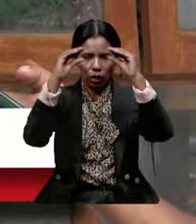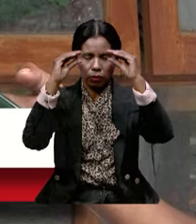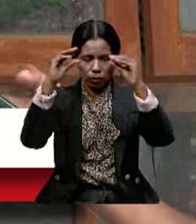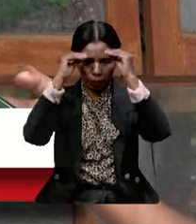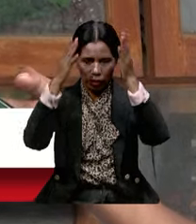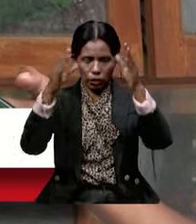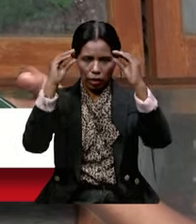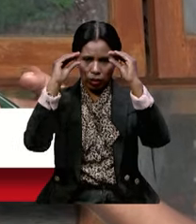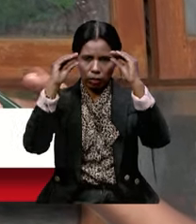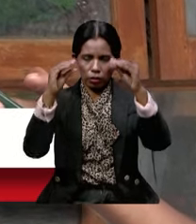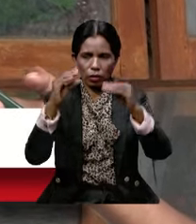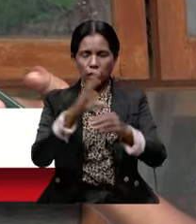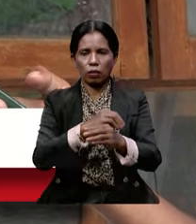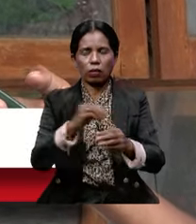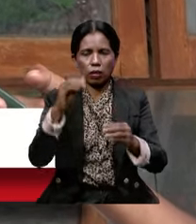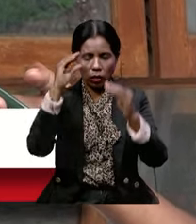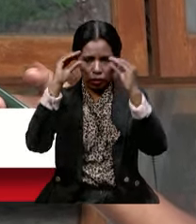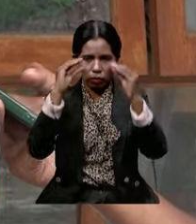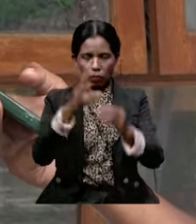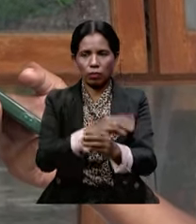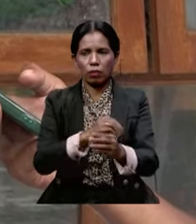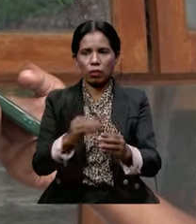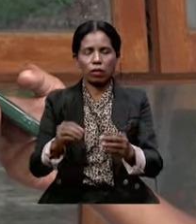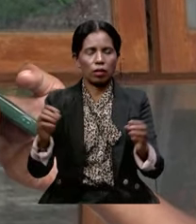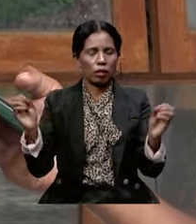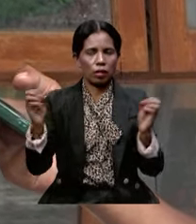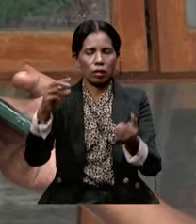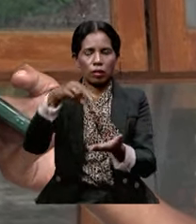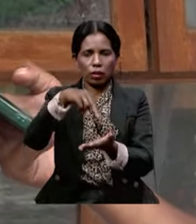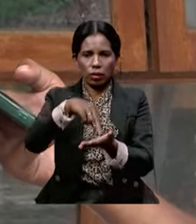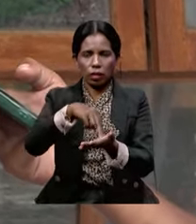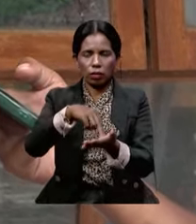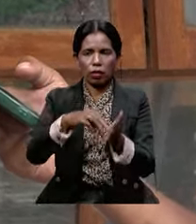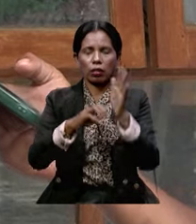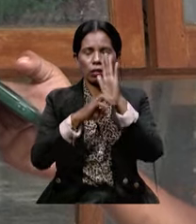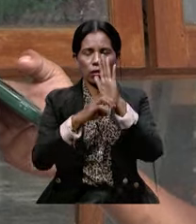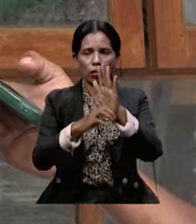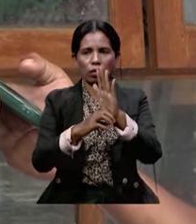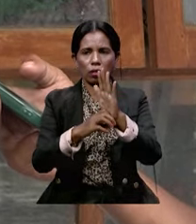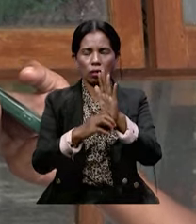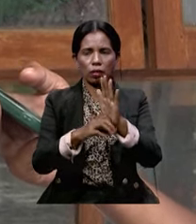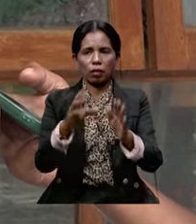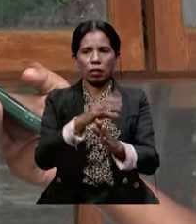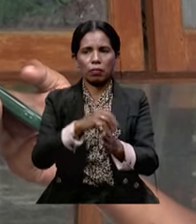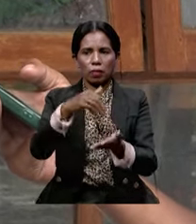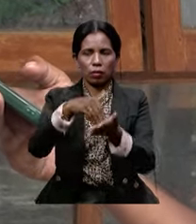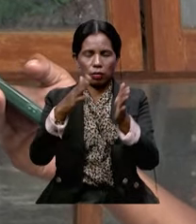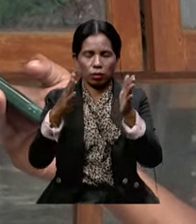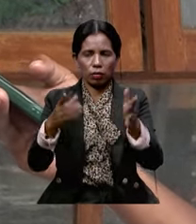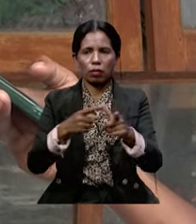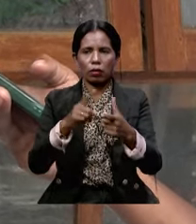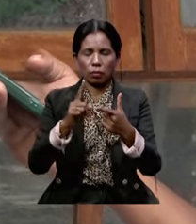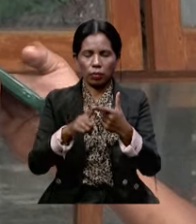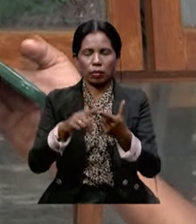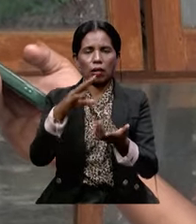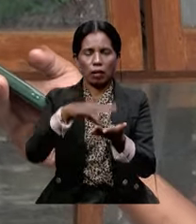dos professores que ensinar através que não estabelece qual não aproxima com os estudantes para depois estudar